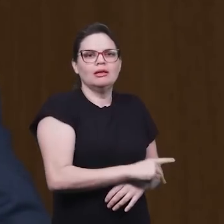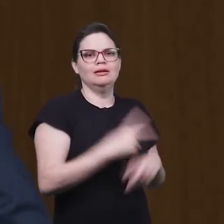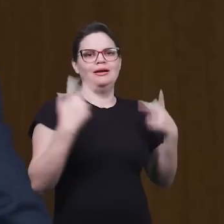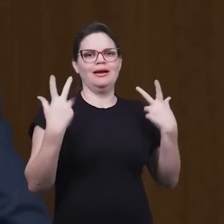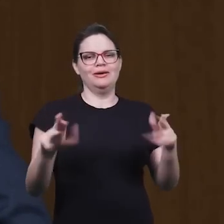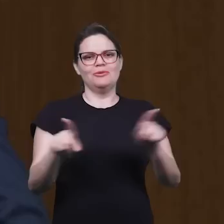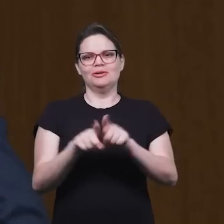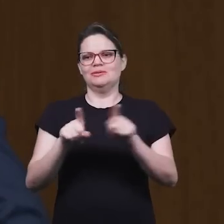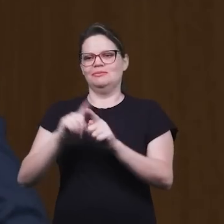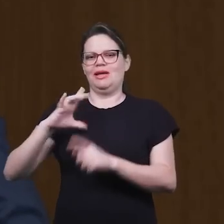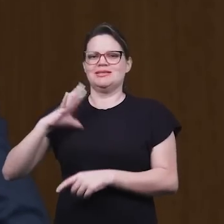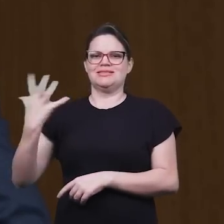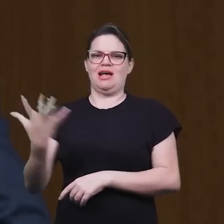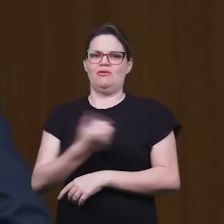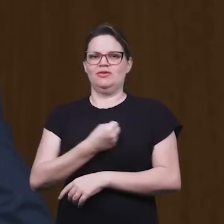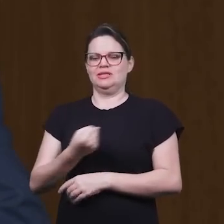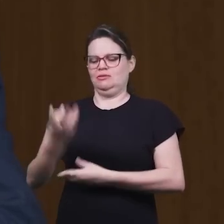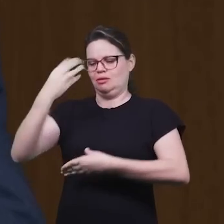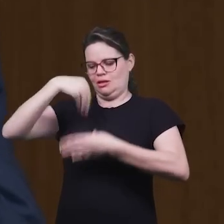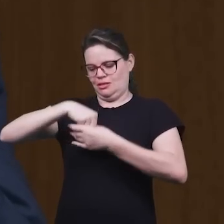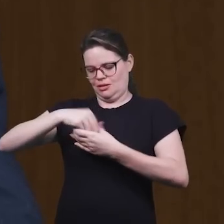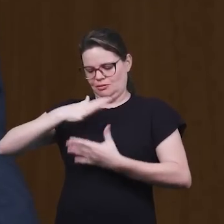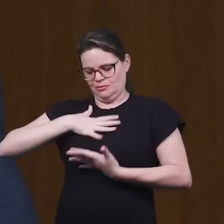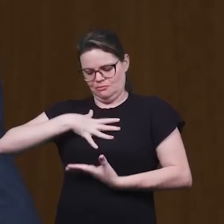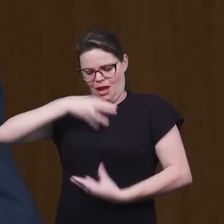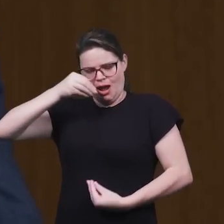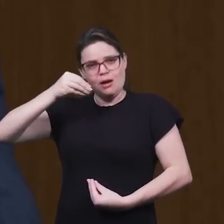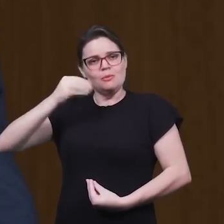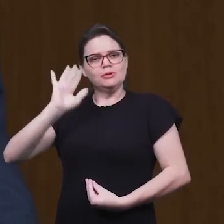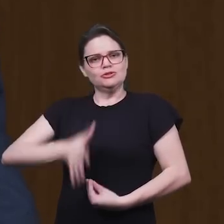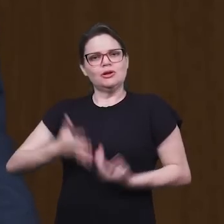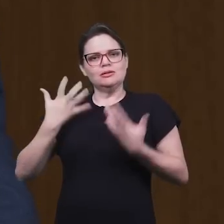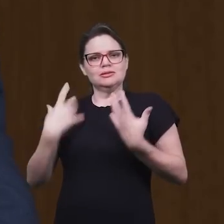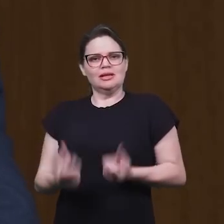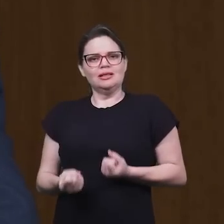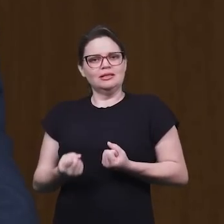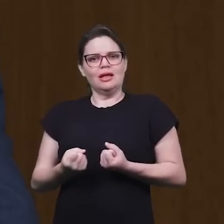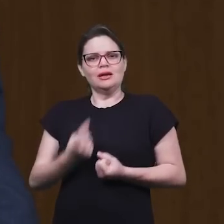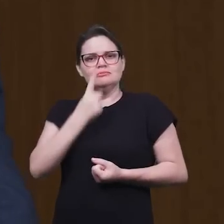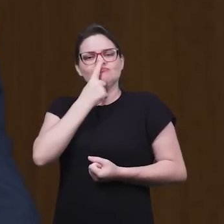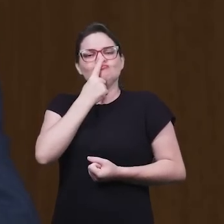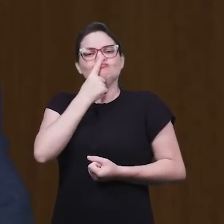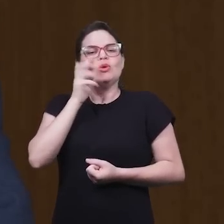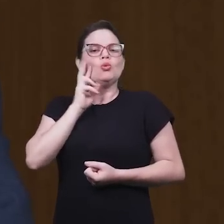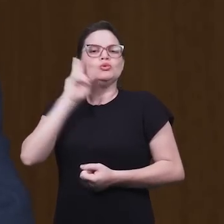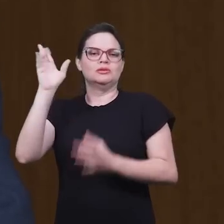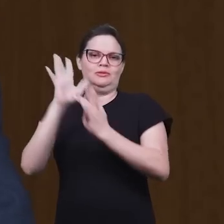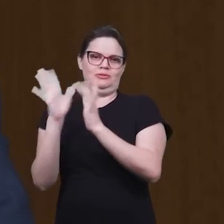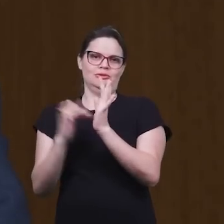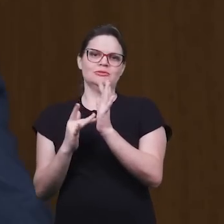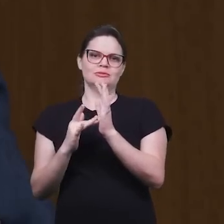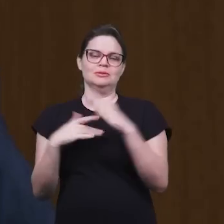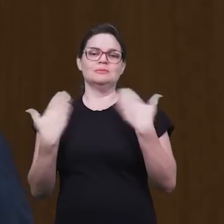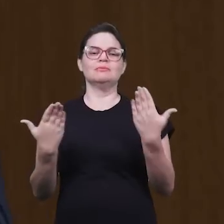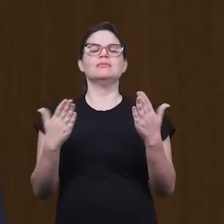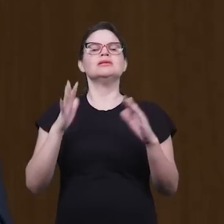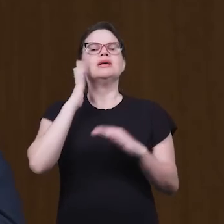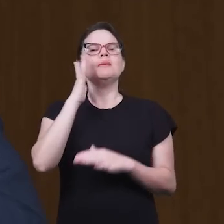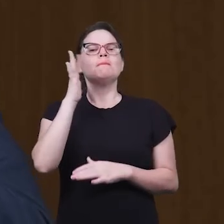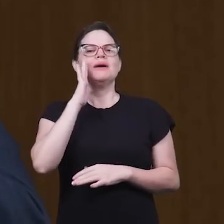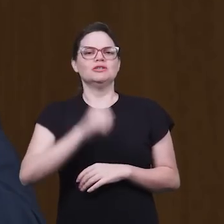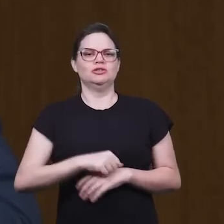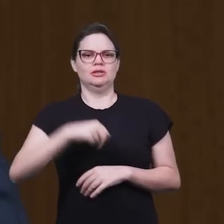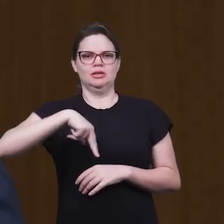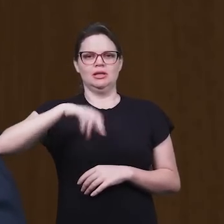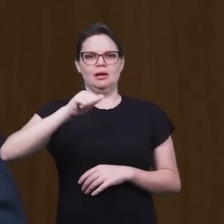parte de nós, está dentro de nós. Amém. Agora, imagina Nabote viver, ele prefere morrer do